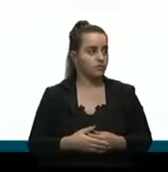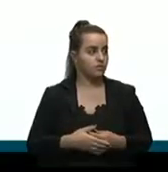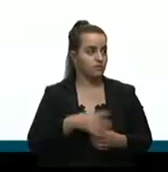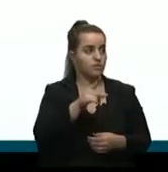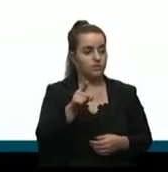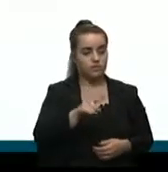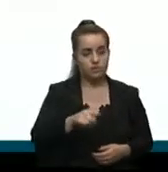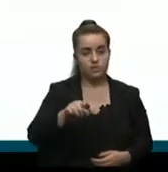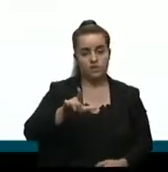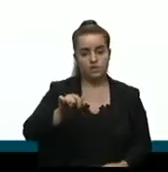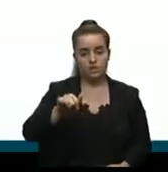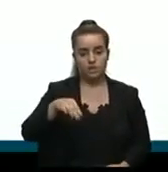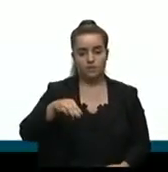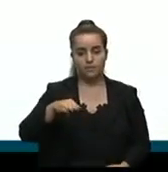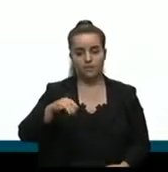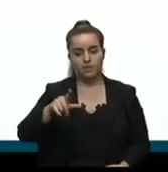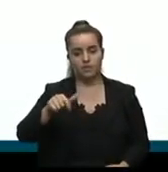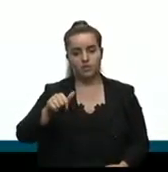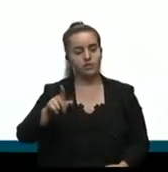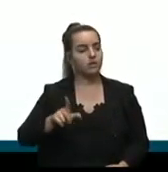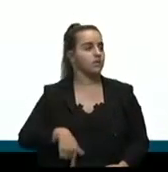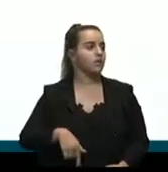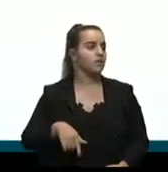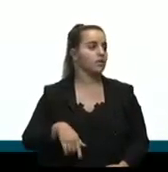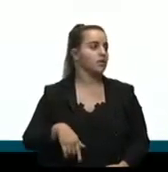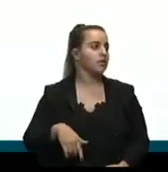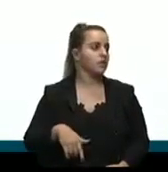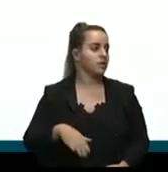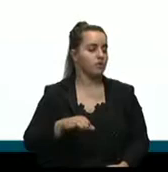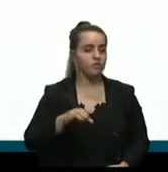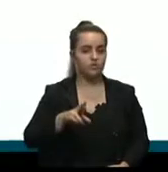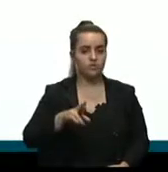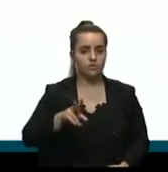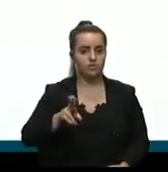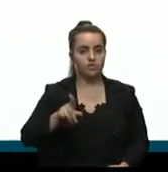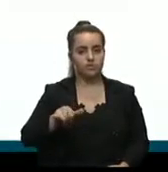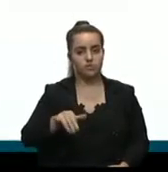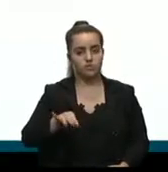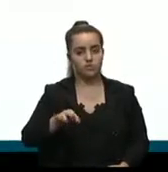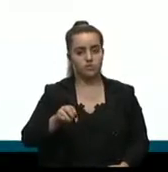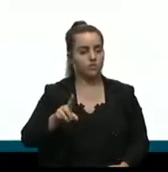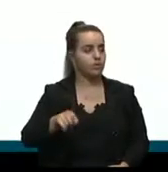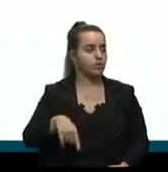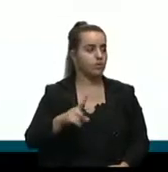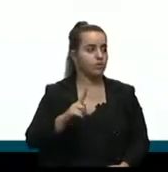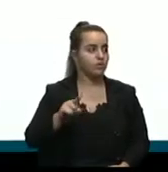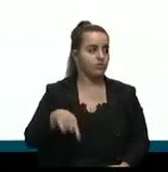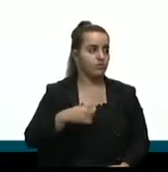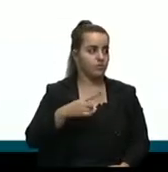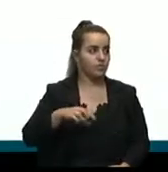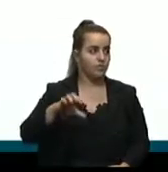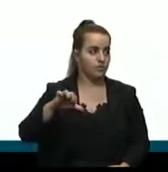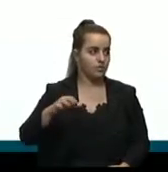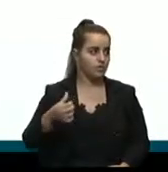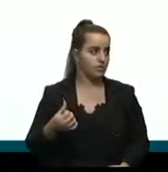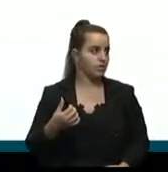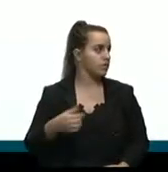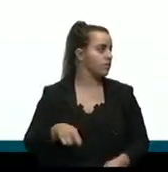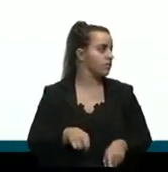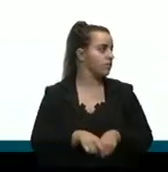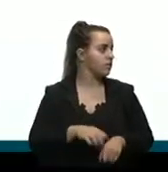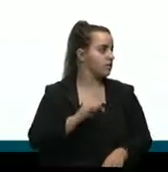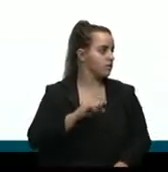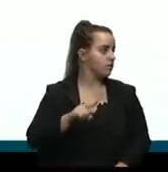o Z lambda obtido por meio do cruzamento entre o 1,9 e o 0,06